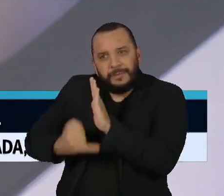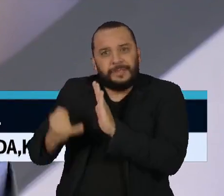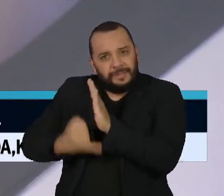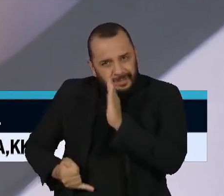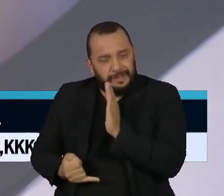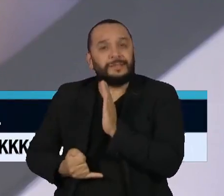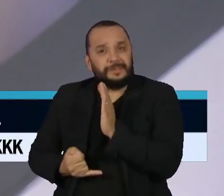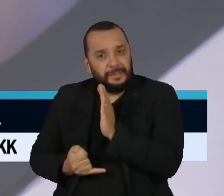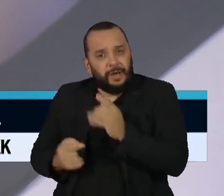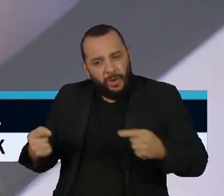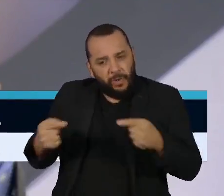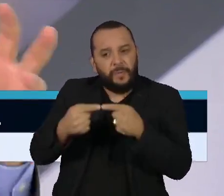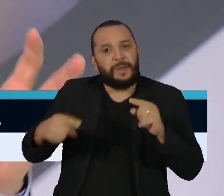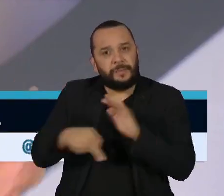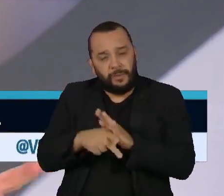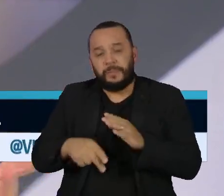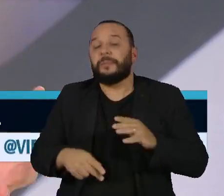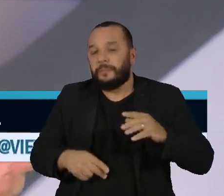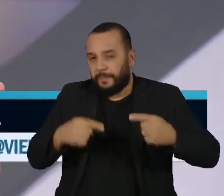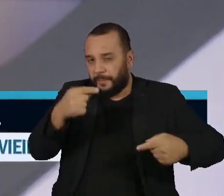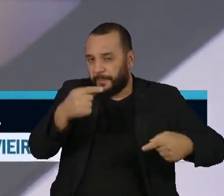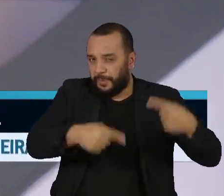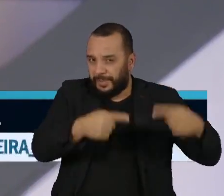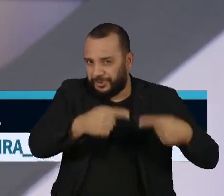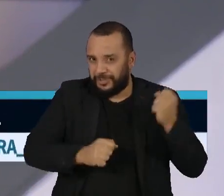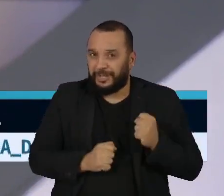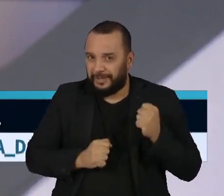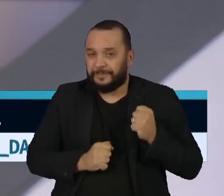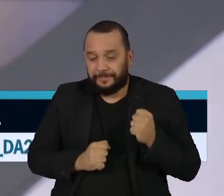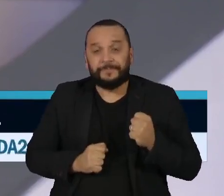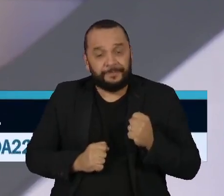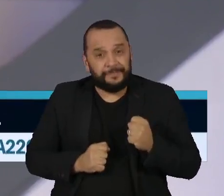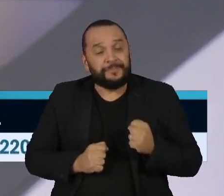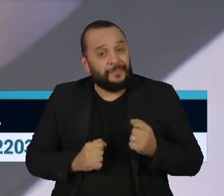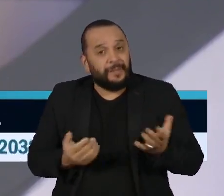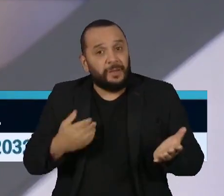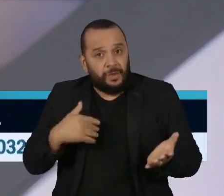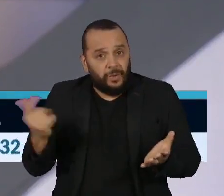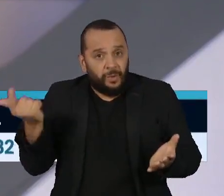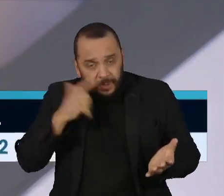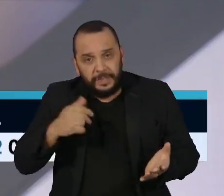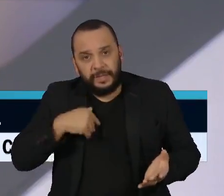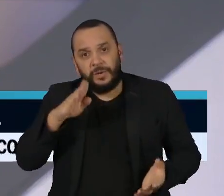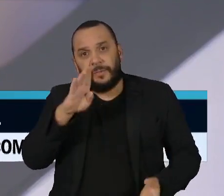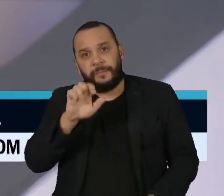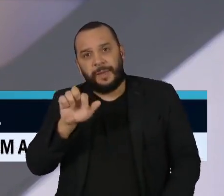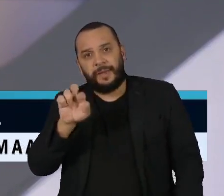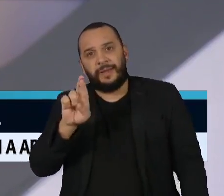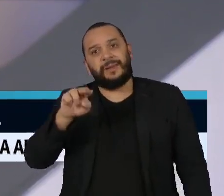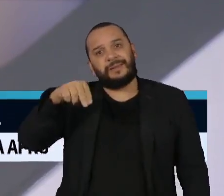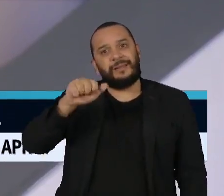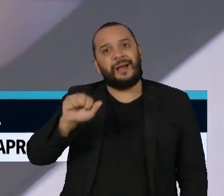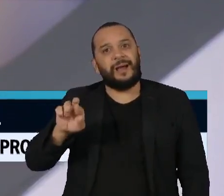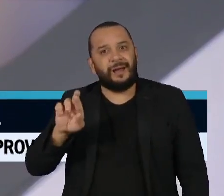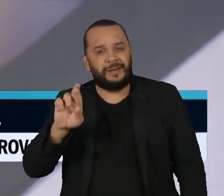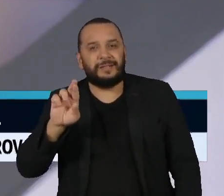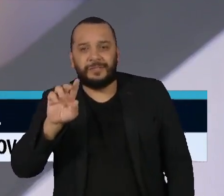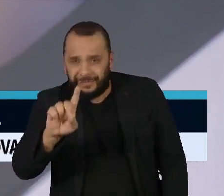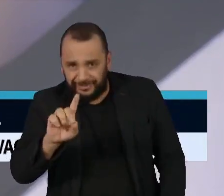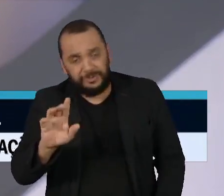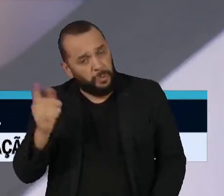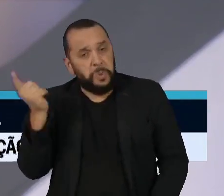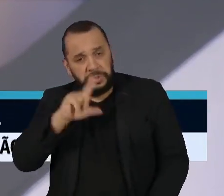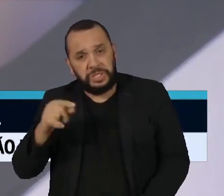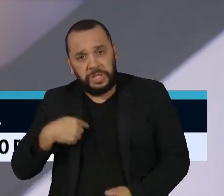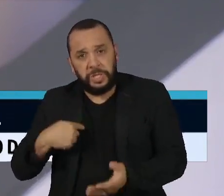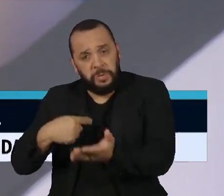grande articulador por trás disso tudo, que foi o sujeito que conseguiu pensar com essa dupla dimensão. Cara, o que a gente